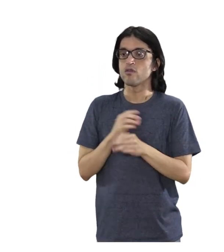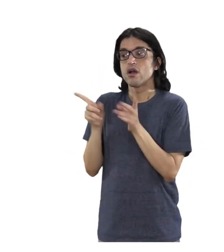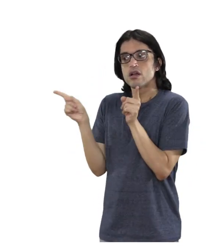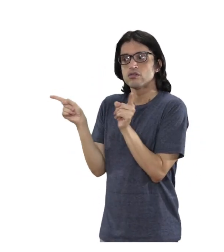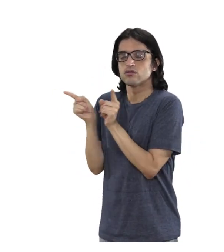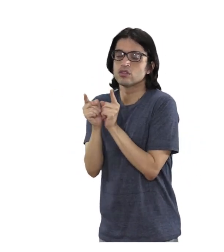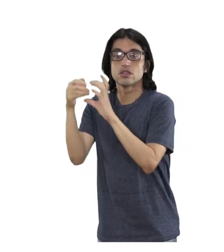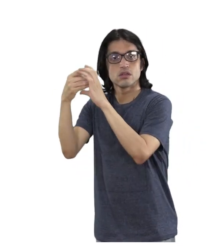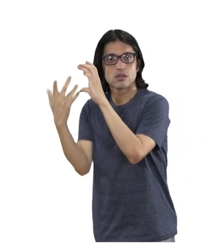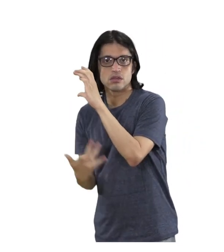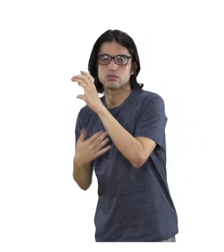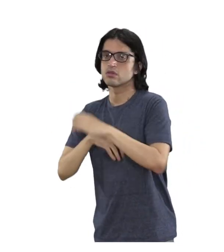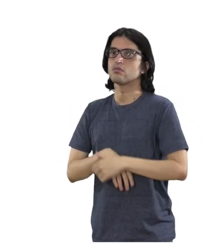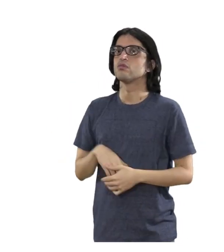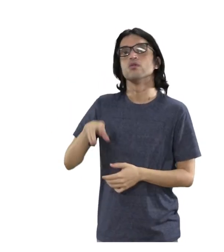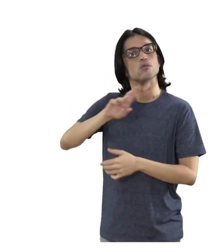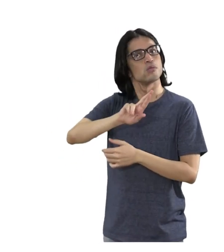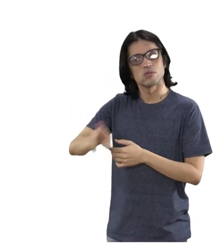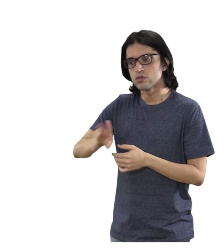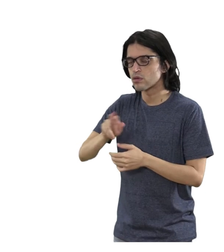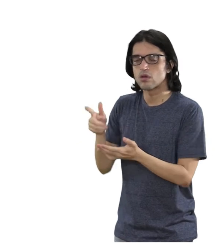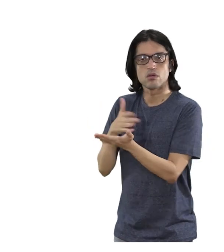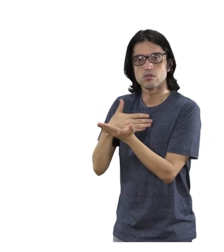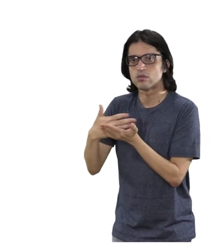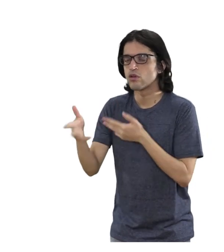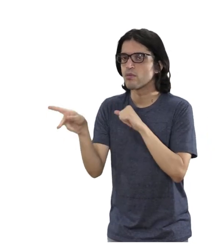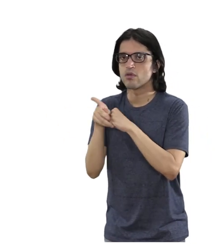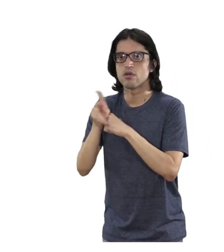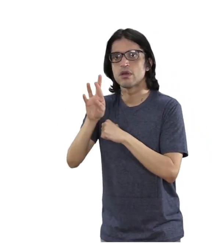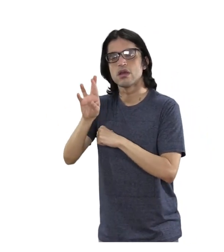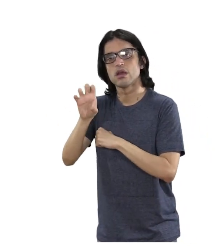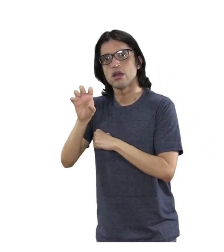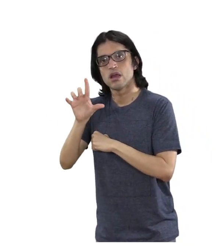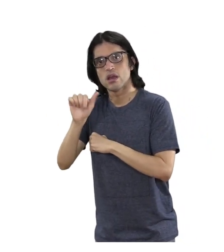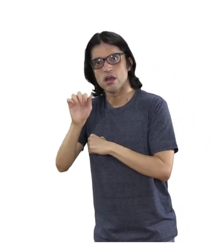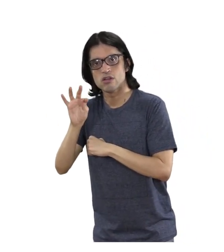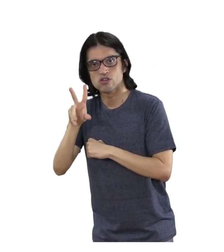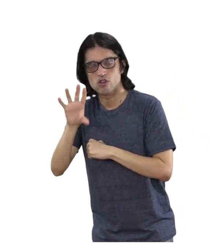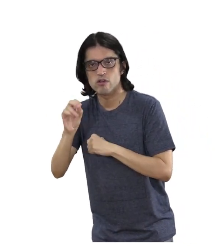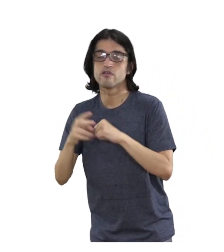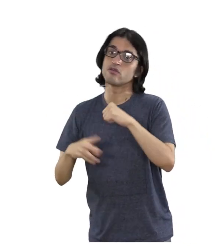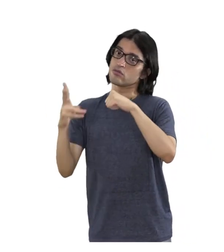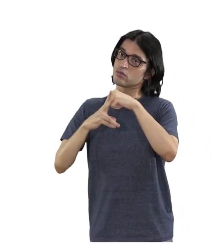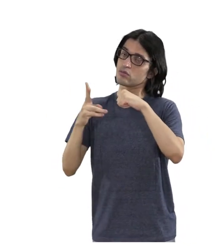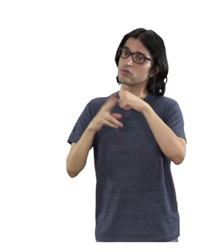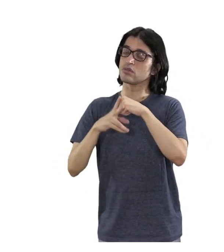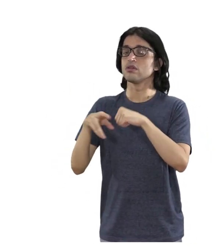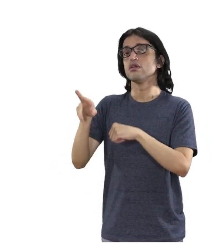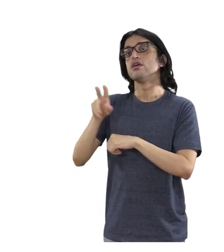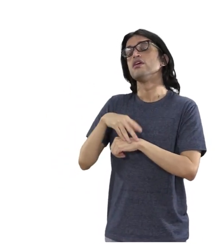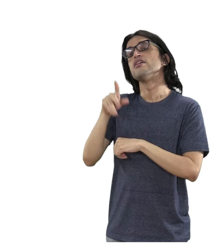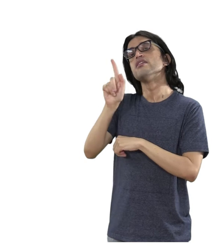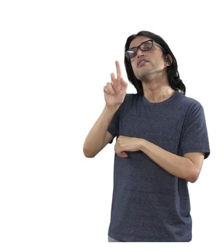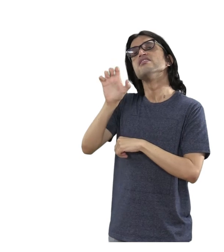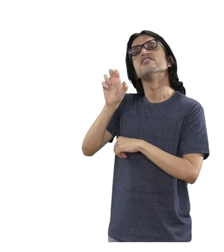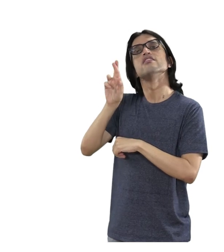características: não se inicia com pronome relativo, contém verbo no infinitivo, gerúndio ou particípio, e de acordo com as formas